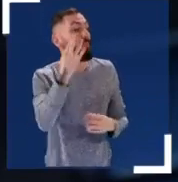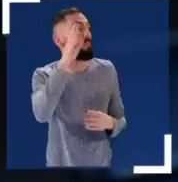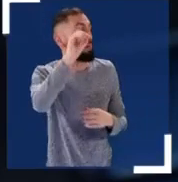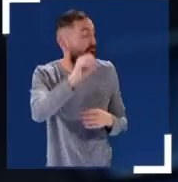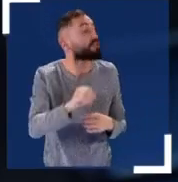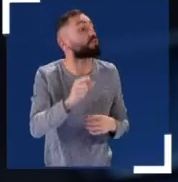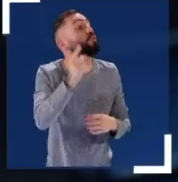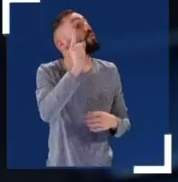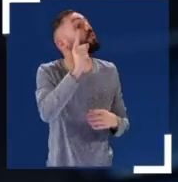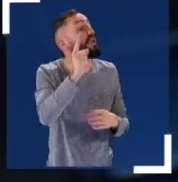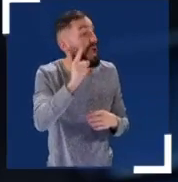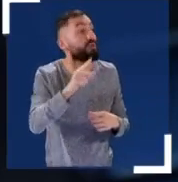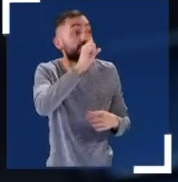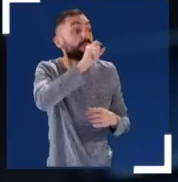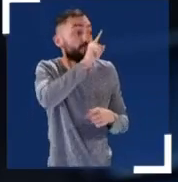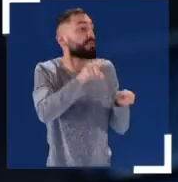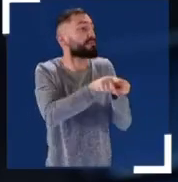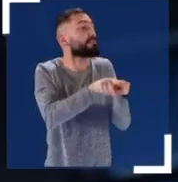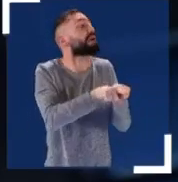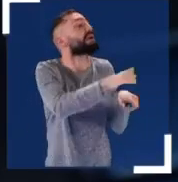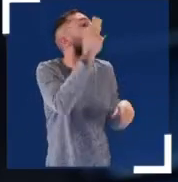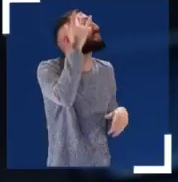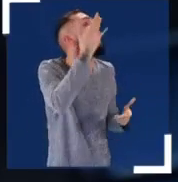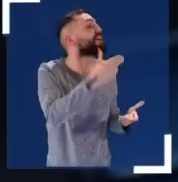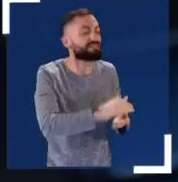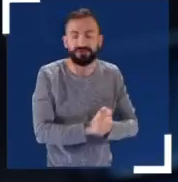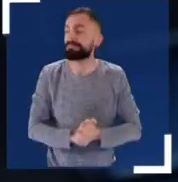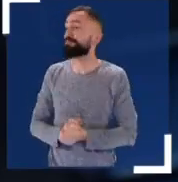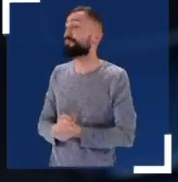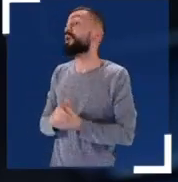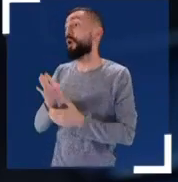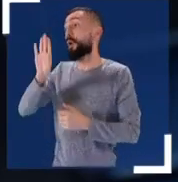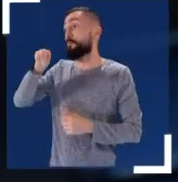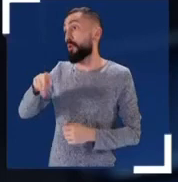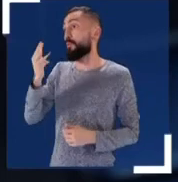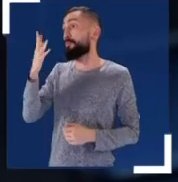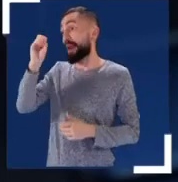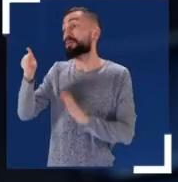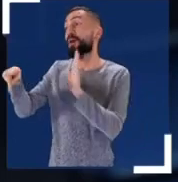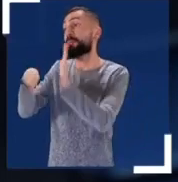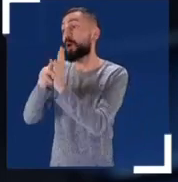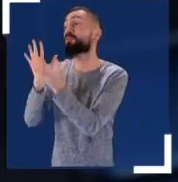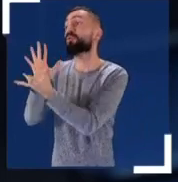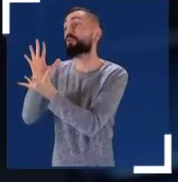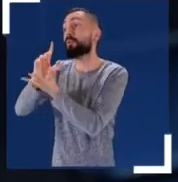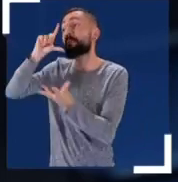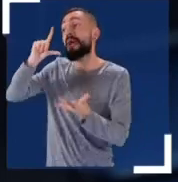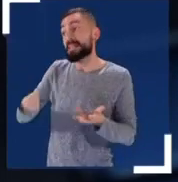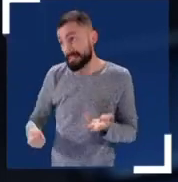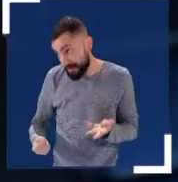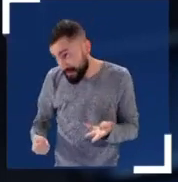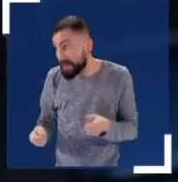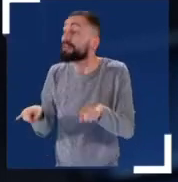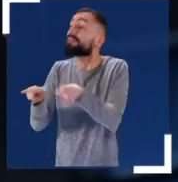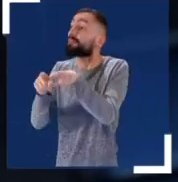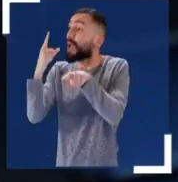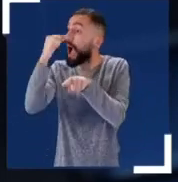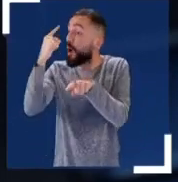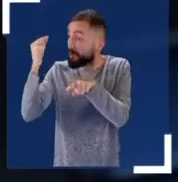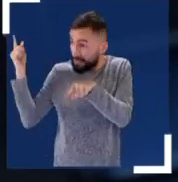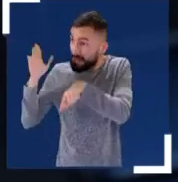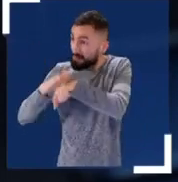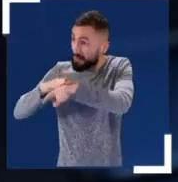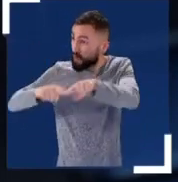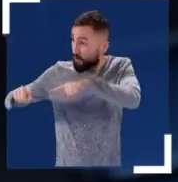um real. O que você acha disso? Bom Prato é um programa do PSDB, Márcio, e que foi muito expandido no governo Geraldo Alckmin e que